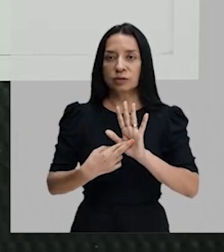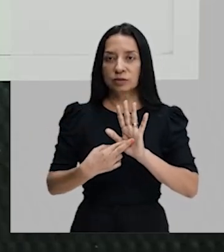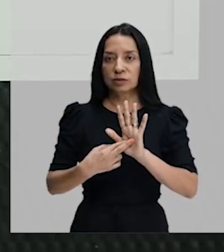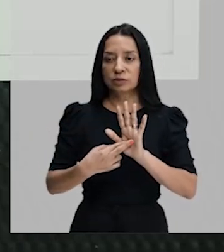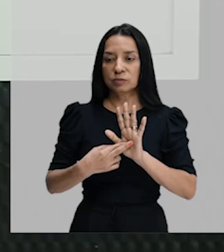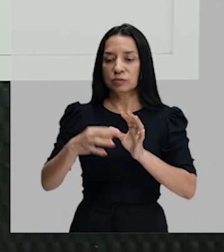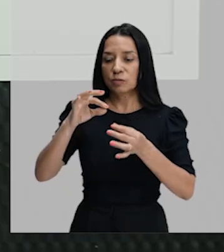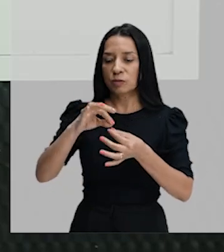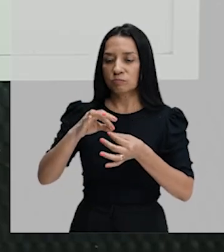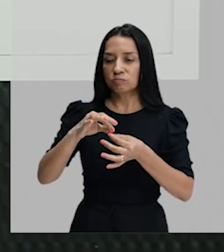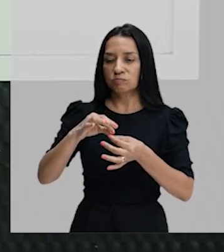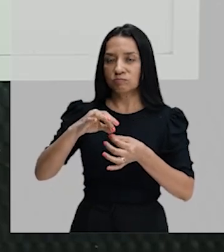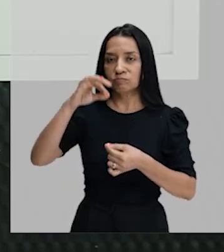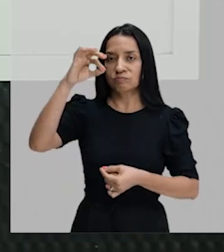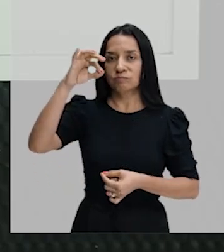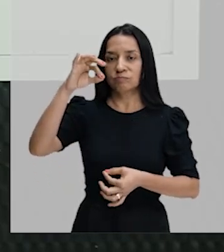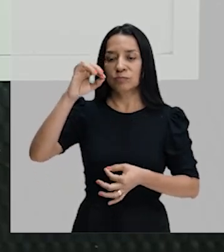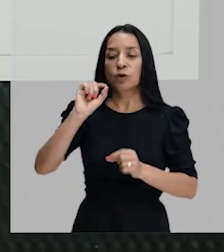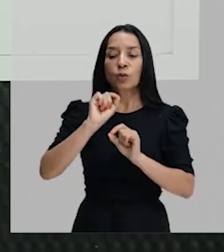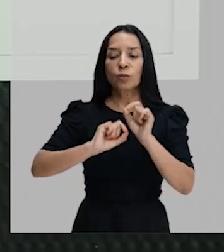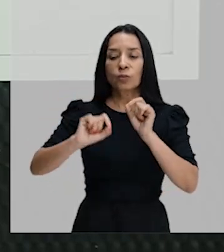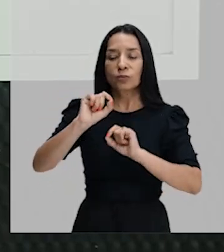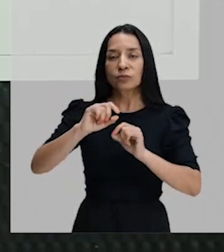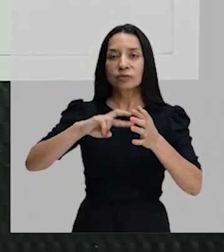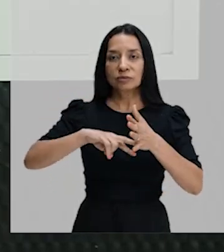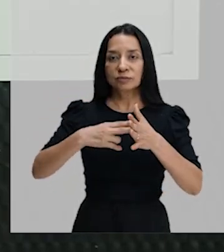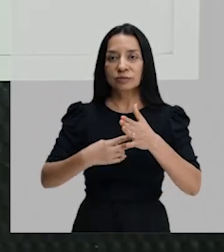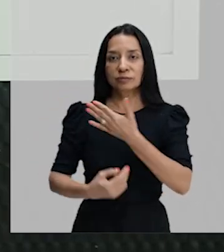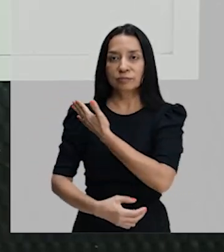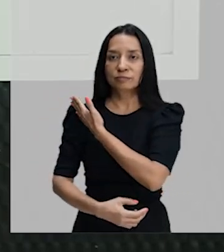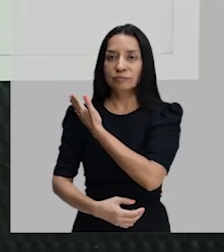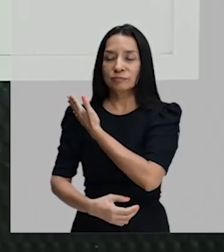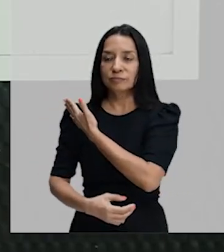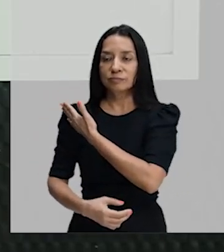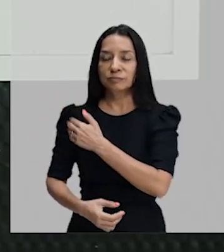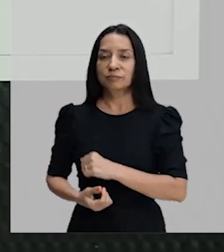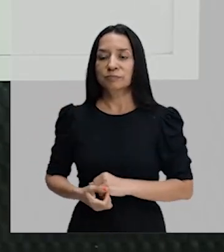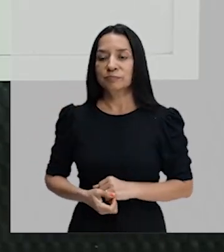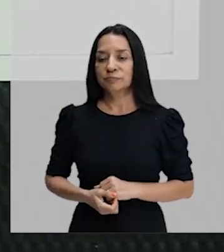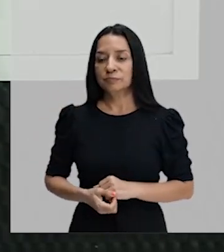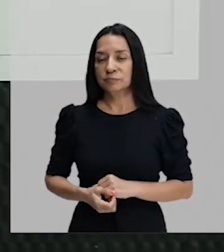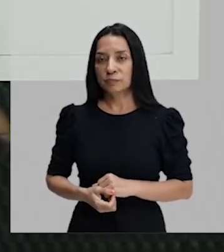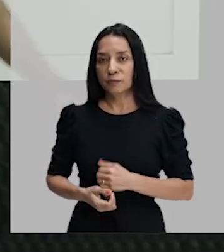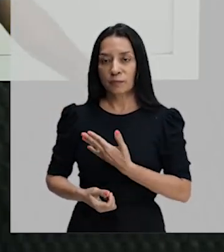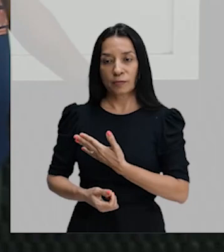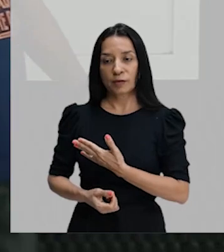setinha em cima, ó. Isso quer dizer, nessa setinha em cima, quer dizer que aquela grandeza